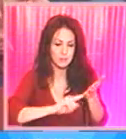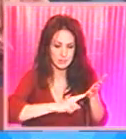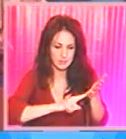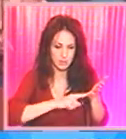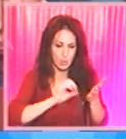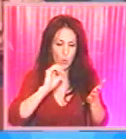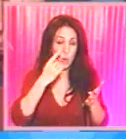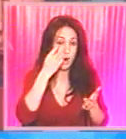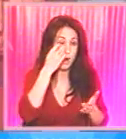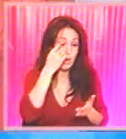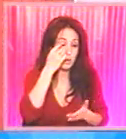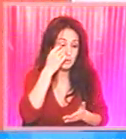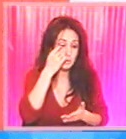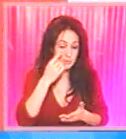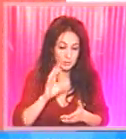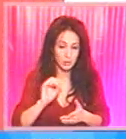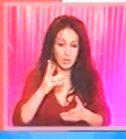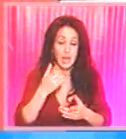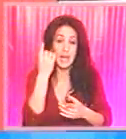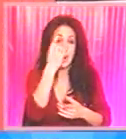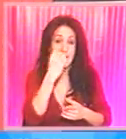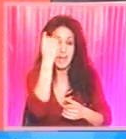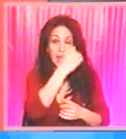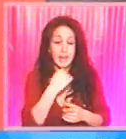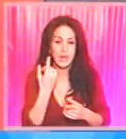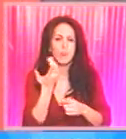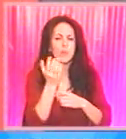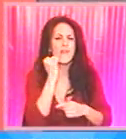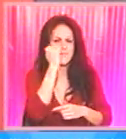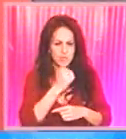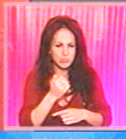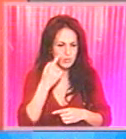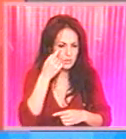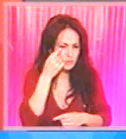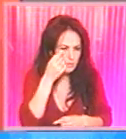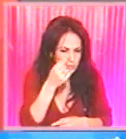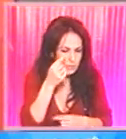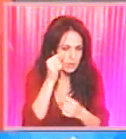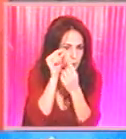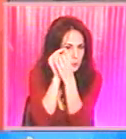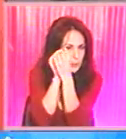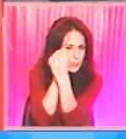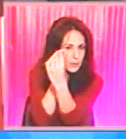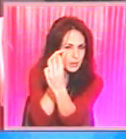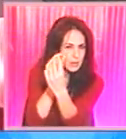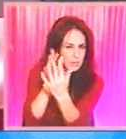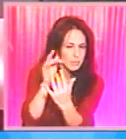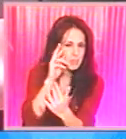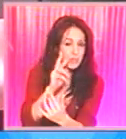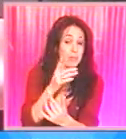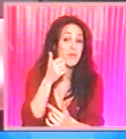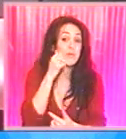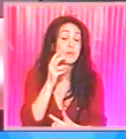a íris, ou a cara. Há filmes em que nós vemos eles encostarem um olho a um determinado sensor. Pois é. Exatamente. Para